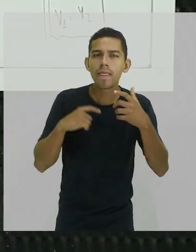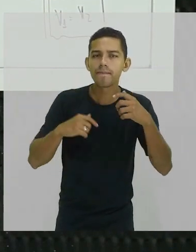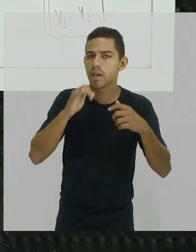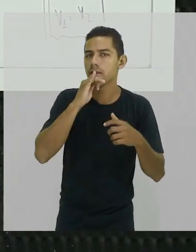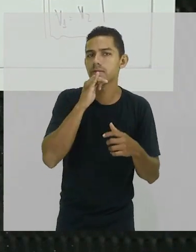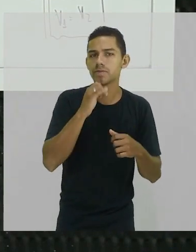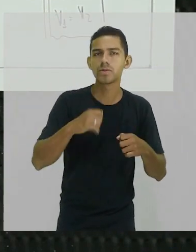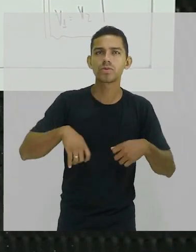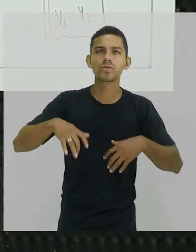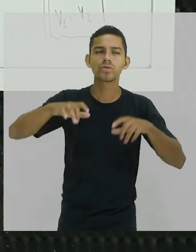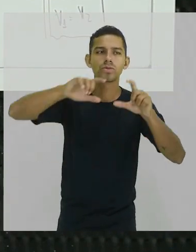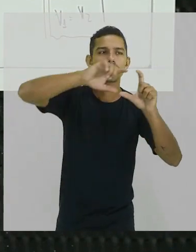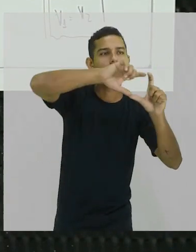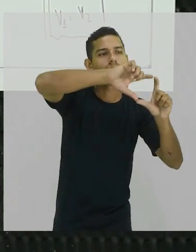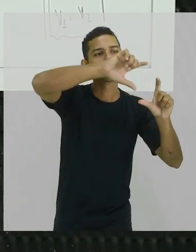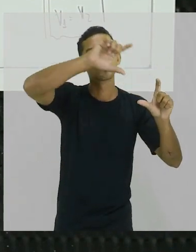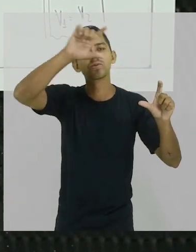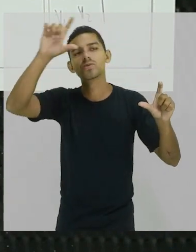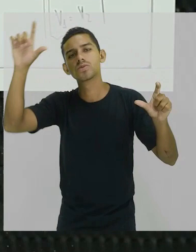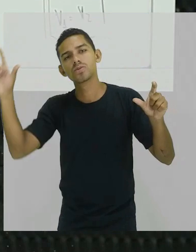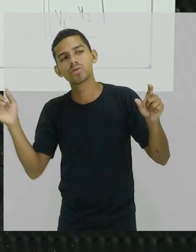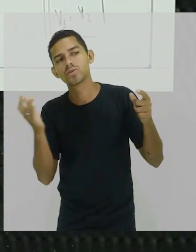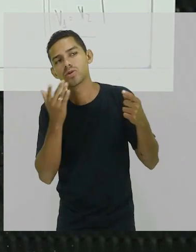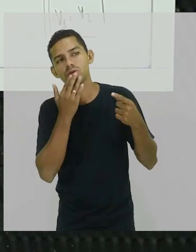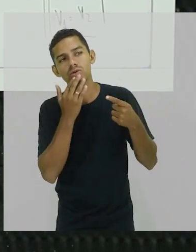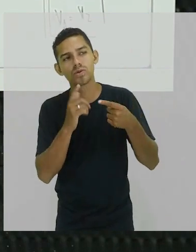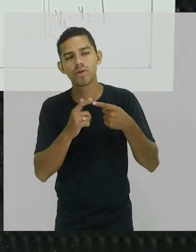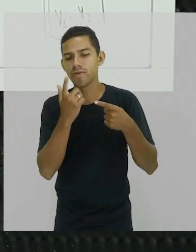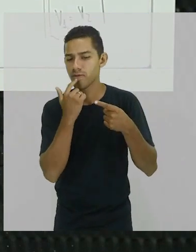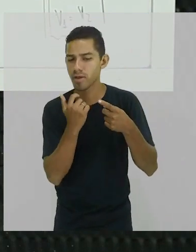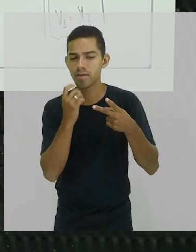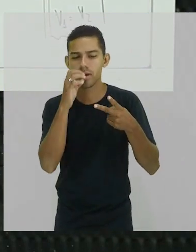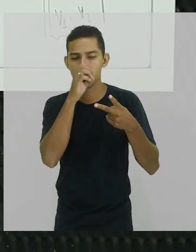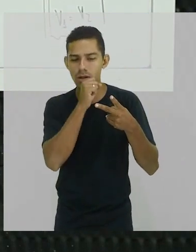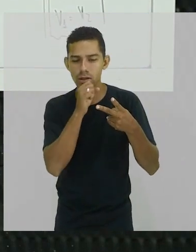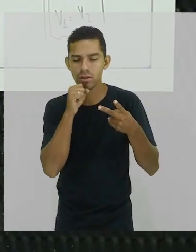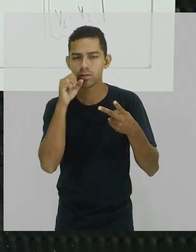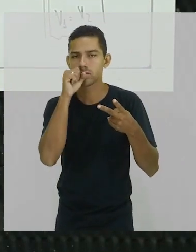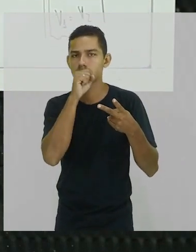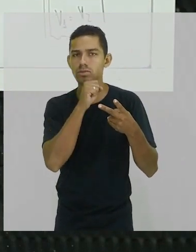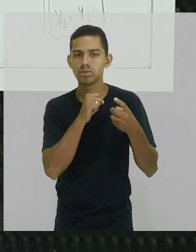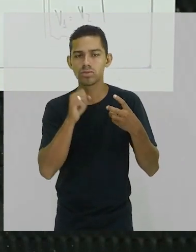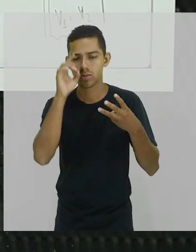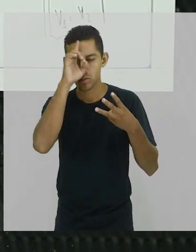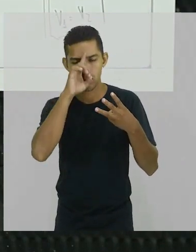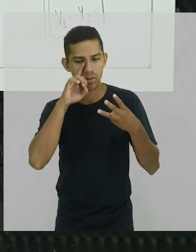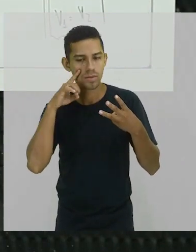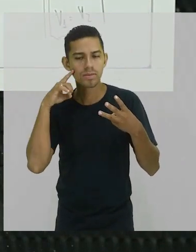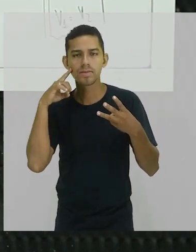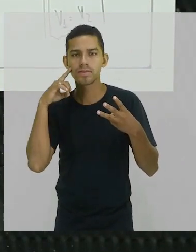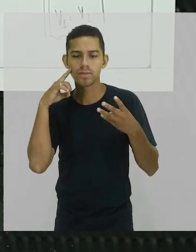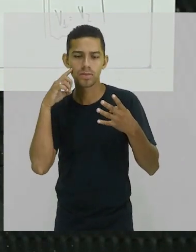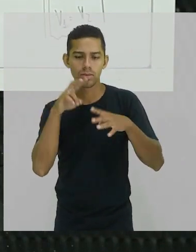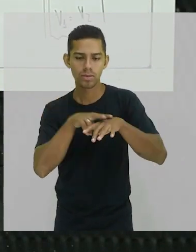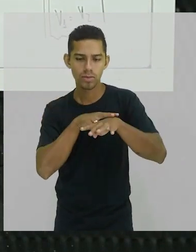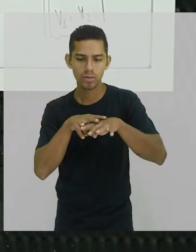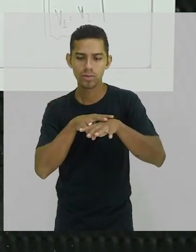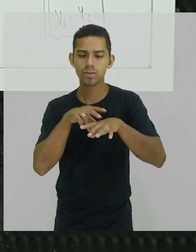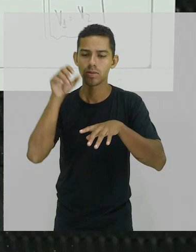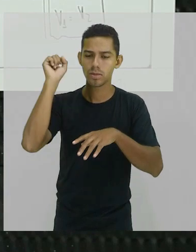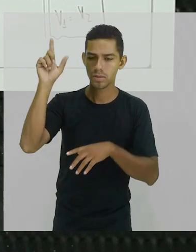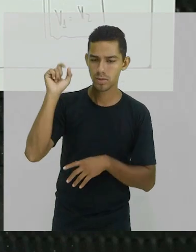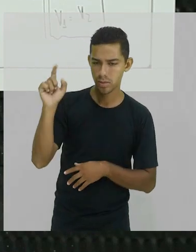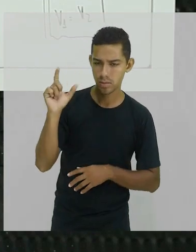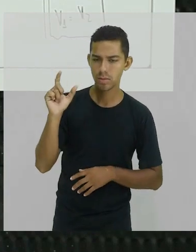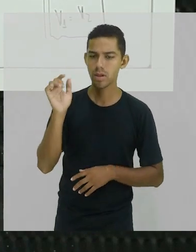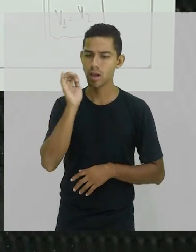são as setes, né? Nós temos ali vermelho, alaranjado, o amarelo, o verde, o